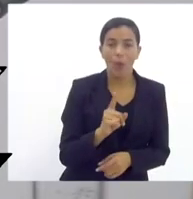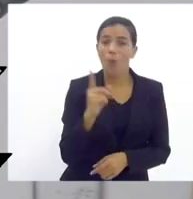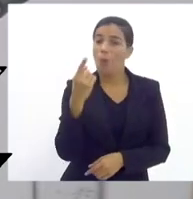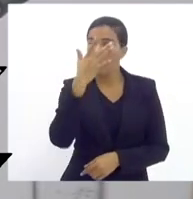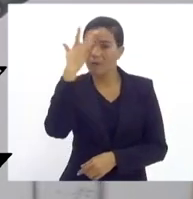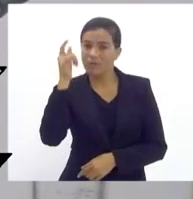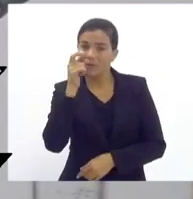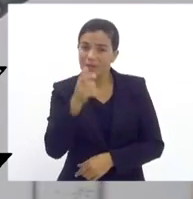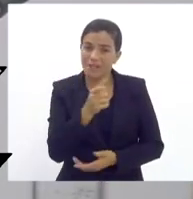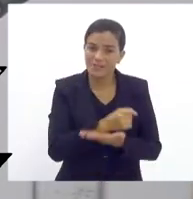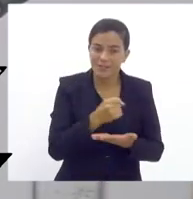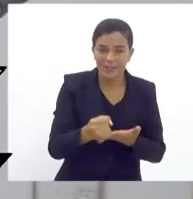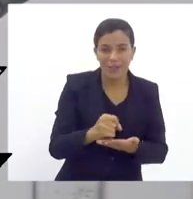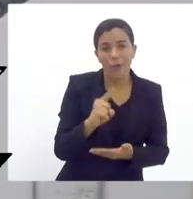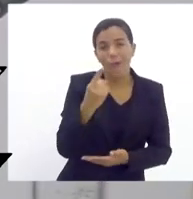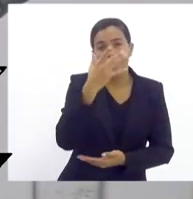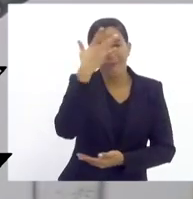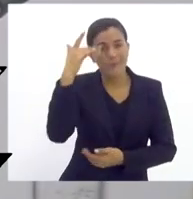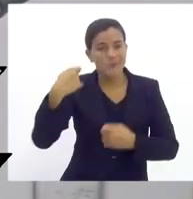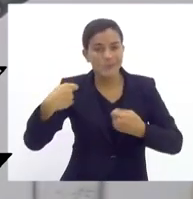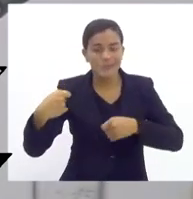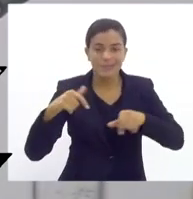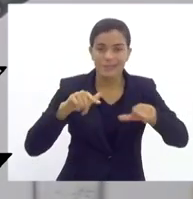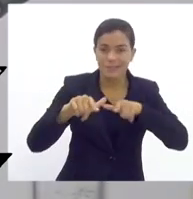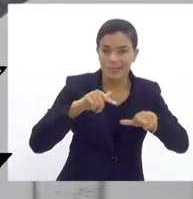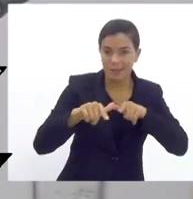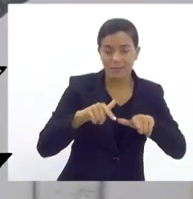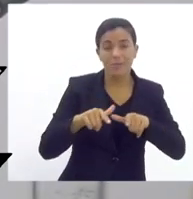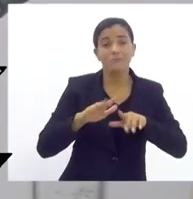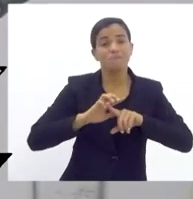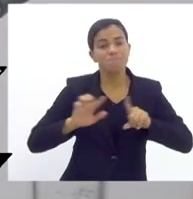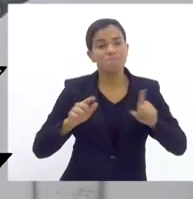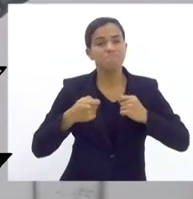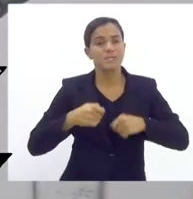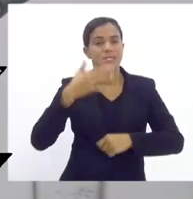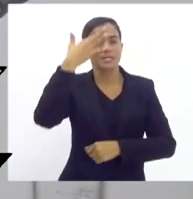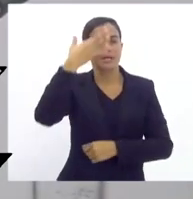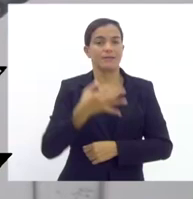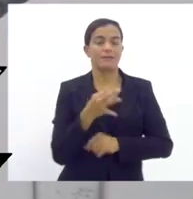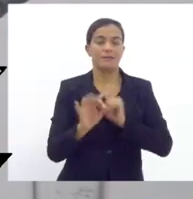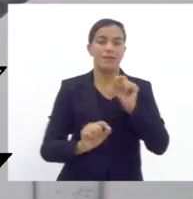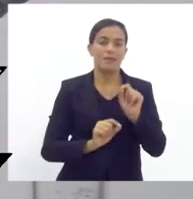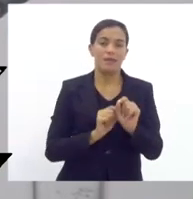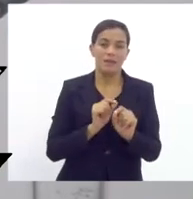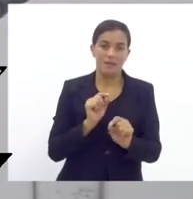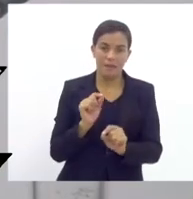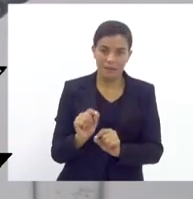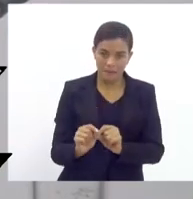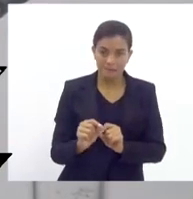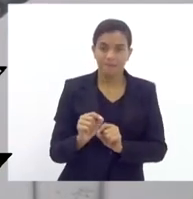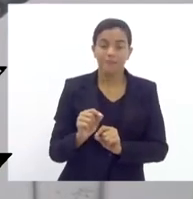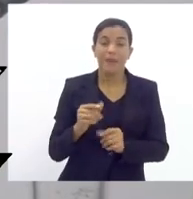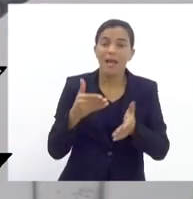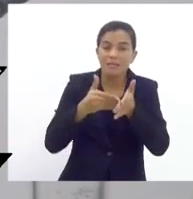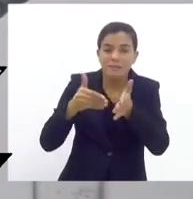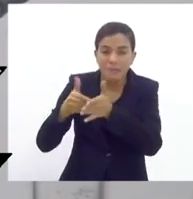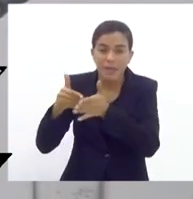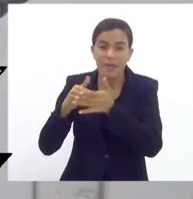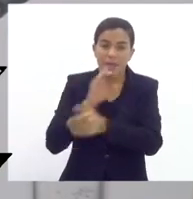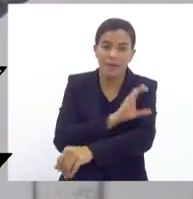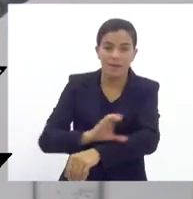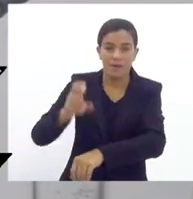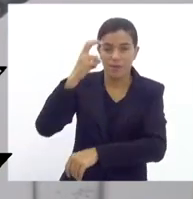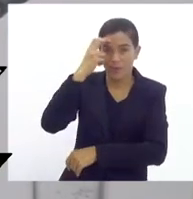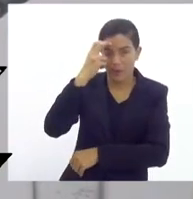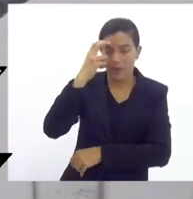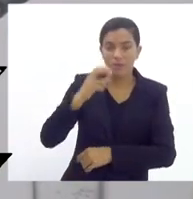contratar Alguém precisa de emprego mas precisa entender as baianas cultural que vem